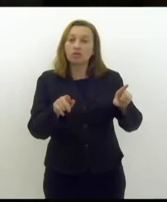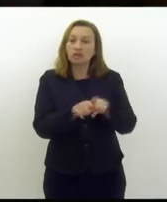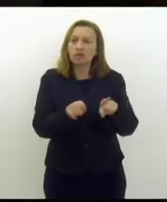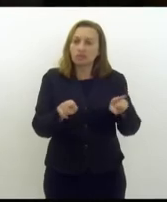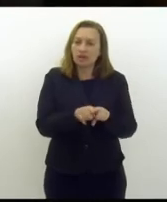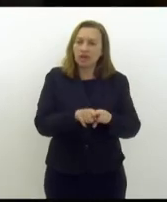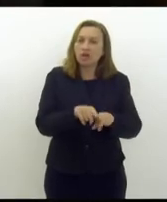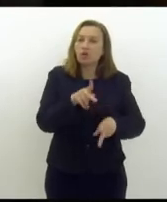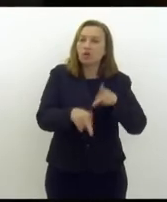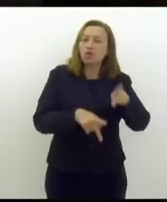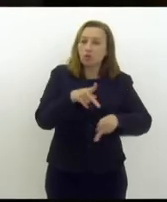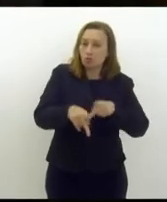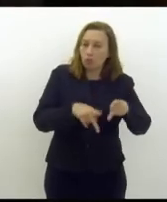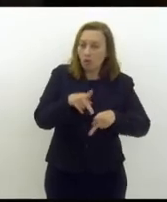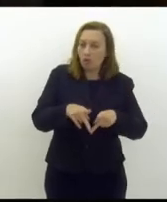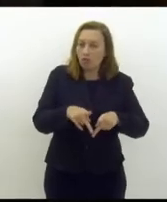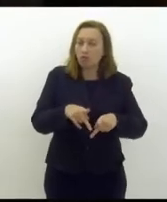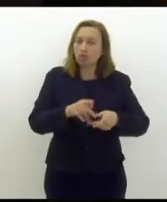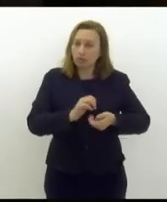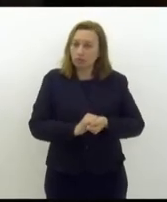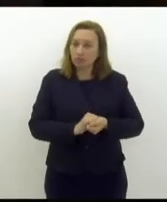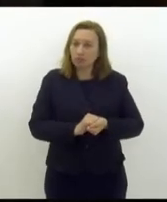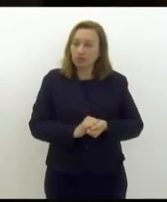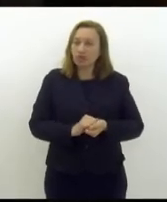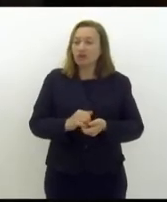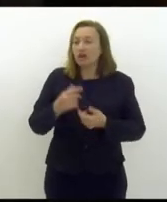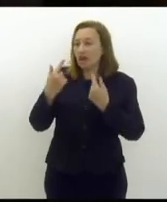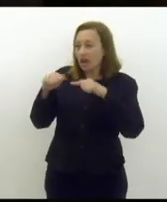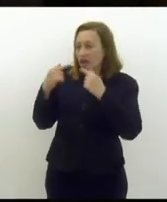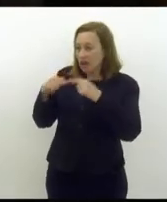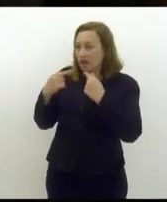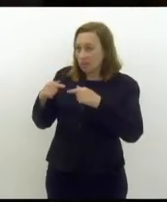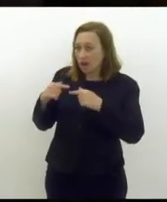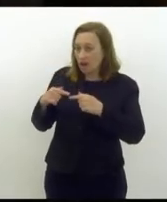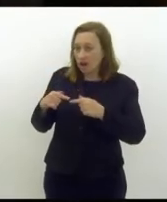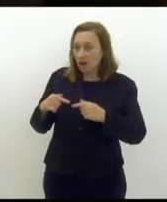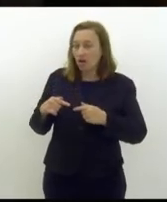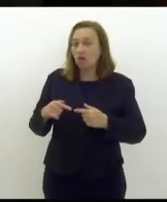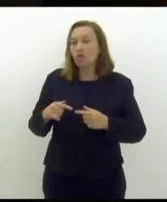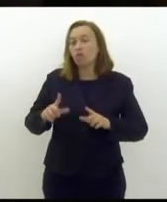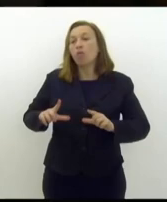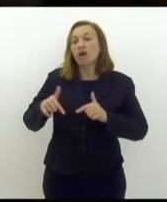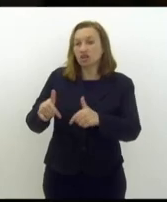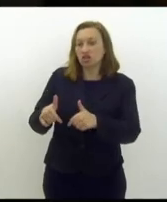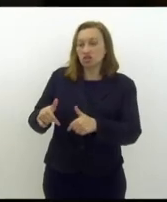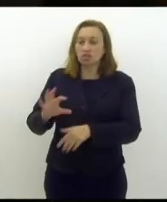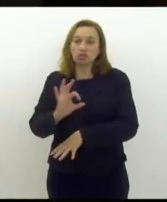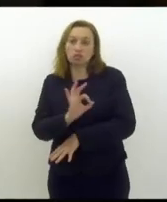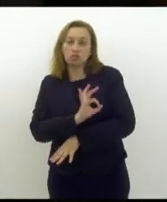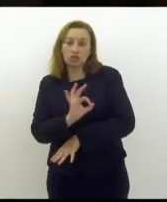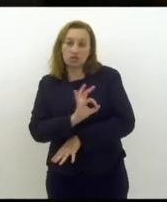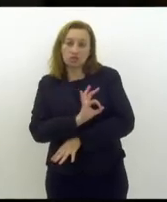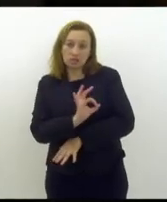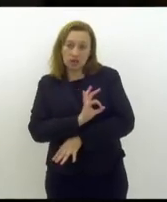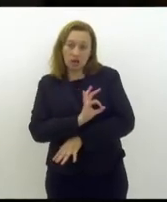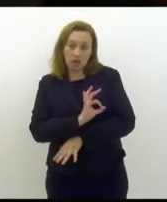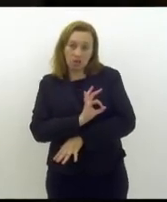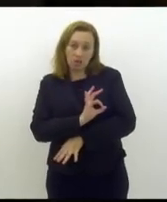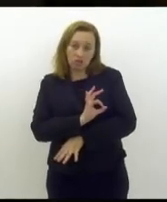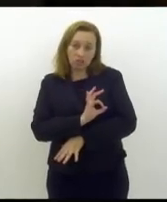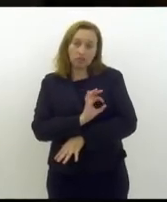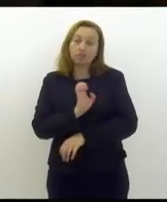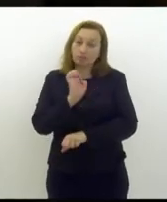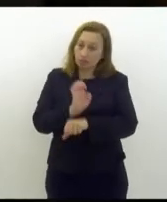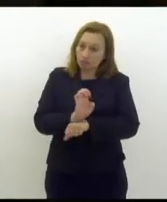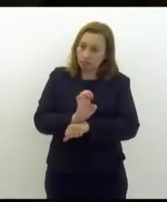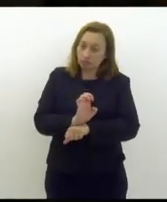a população que porventura vier questionar a postura ou atuação daquele agente do